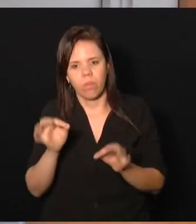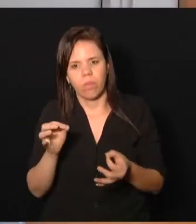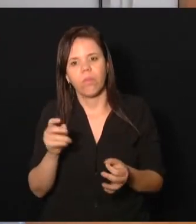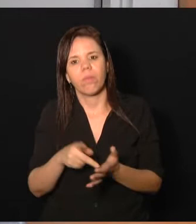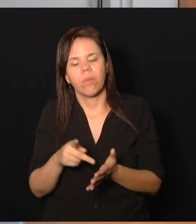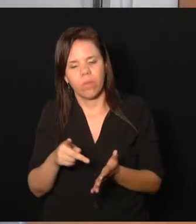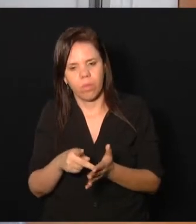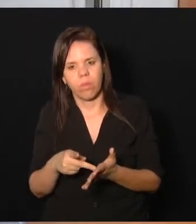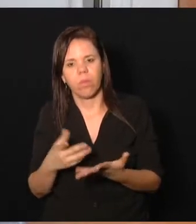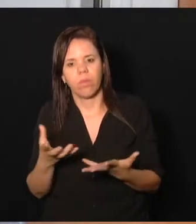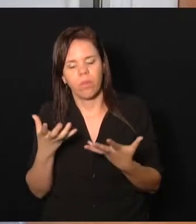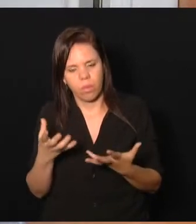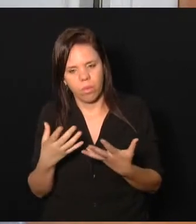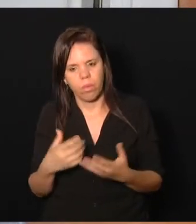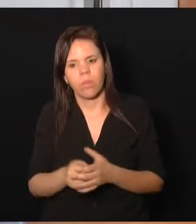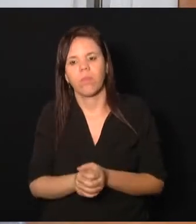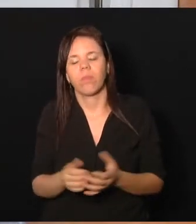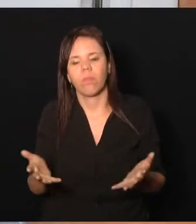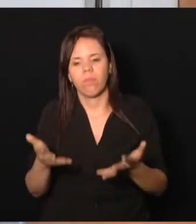prestigiar esse pedido da ordem